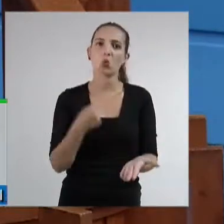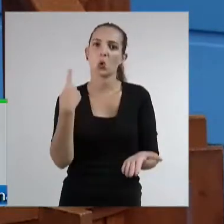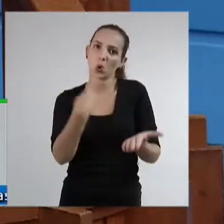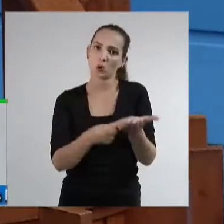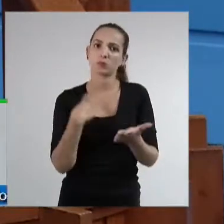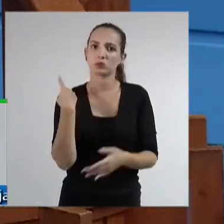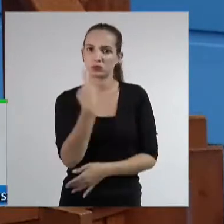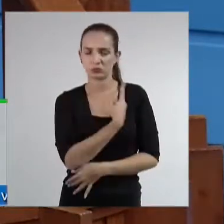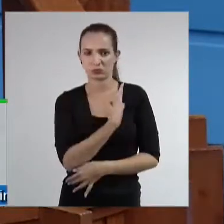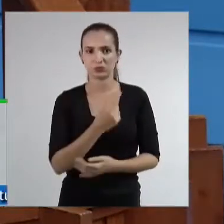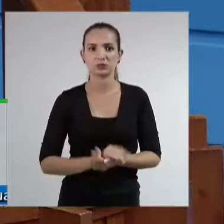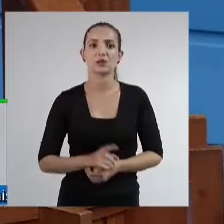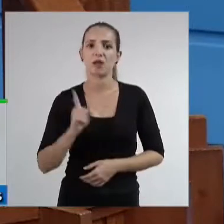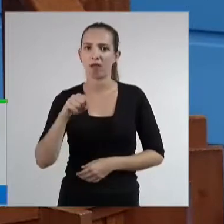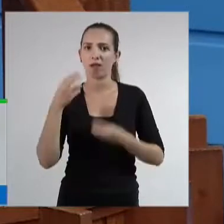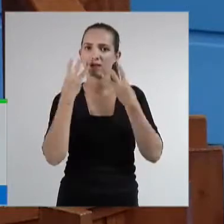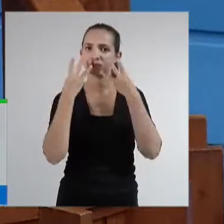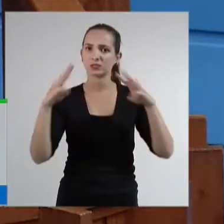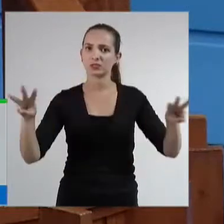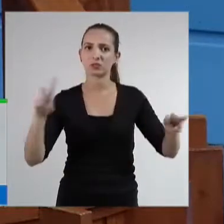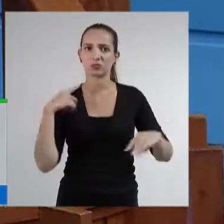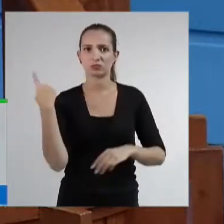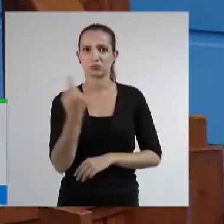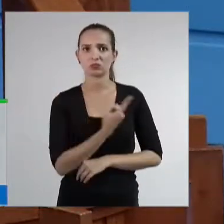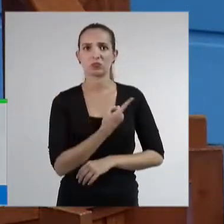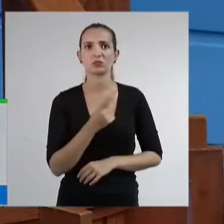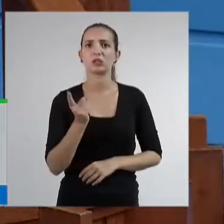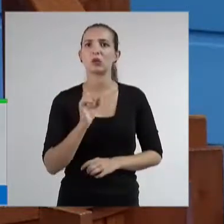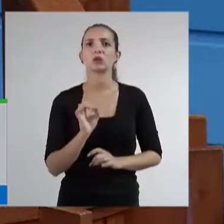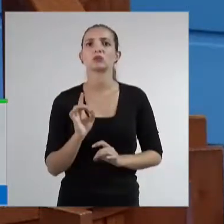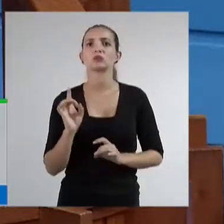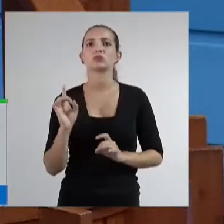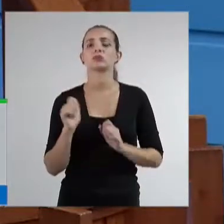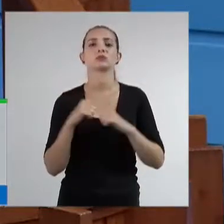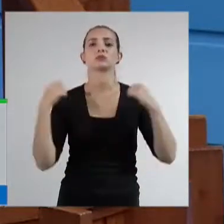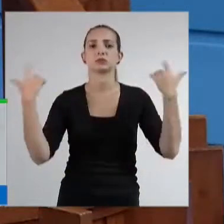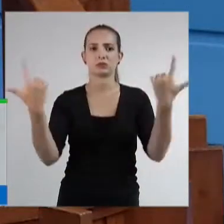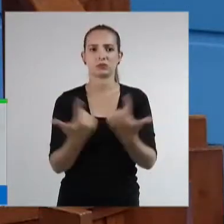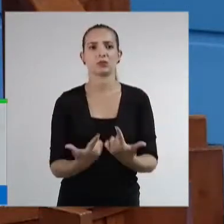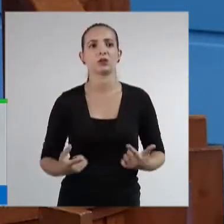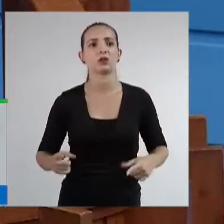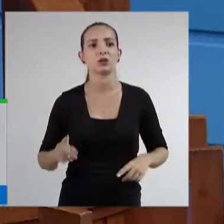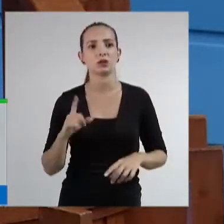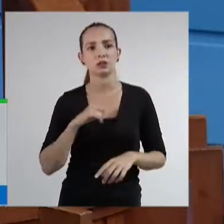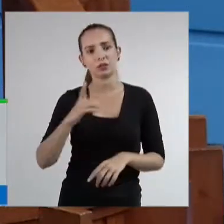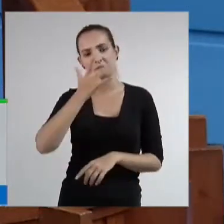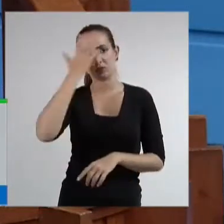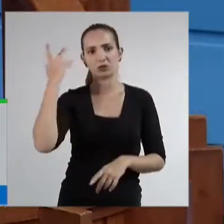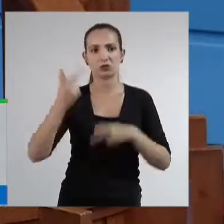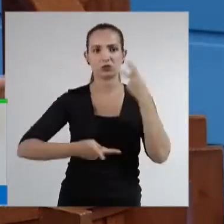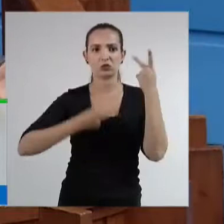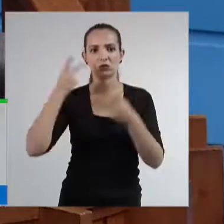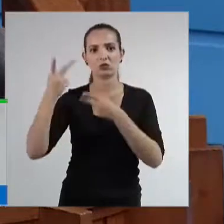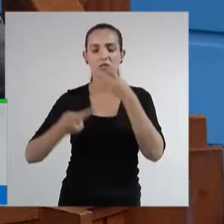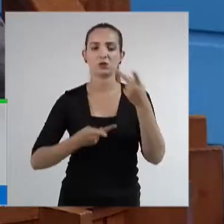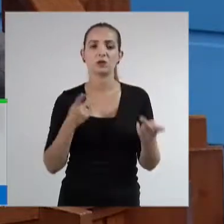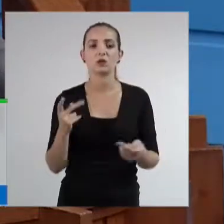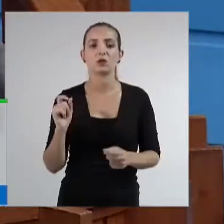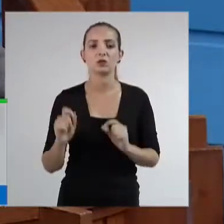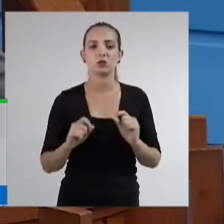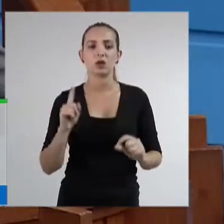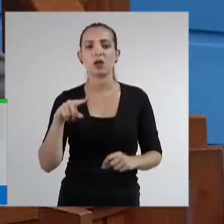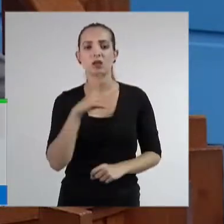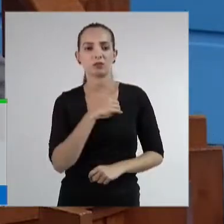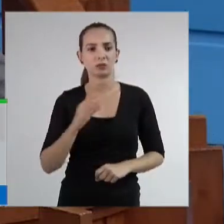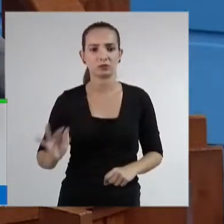É nossa missão. Não é de mais ninguém, a não ser da Assembleia Legislativa. Tem gente que fala, ah, não, é com os